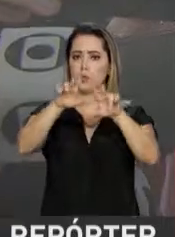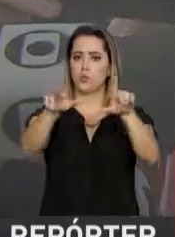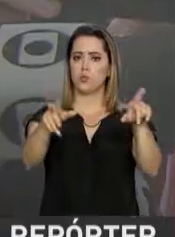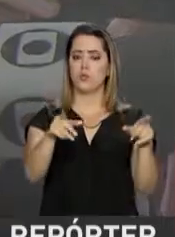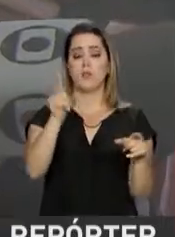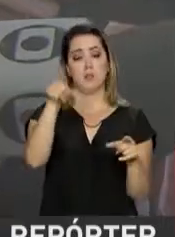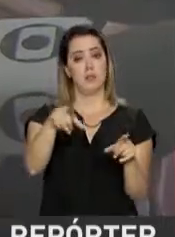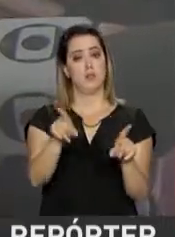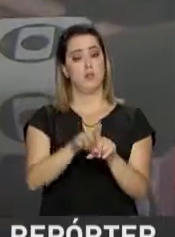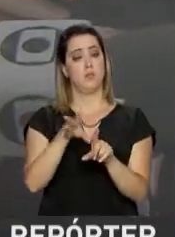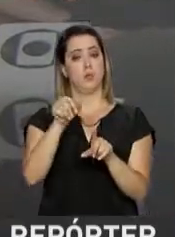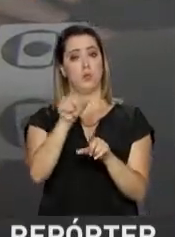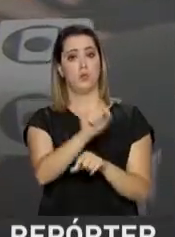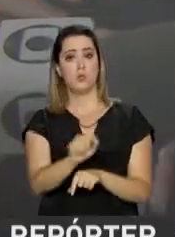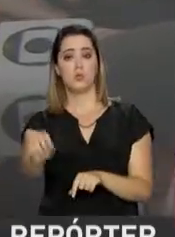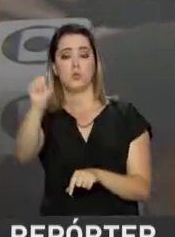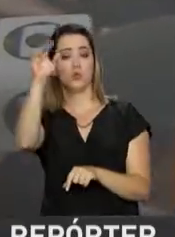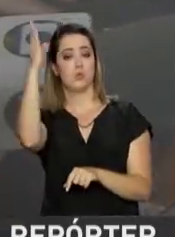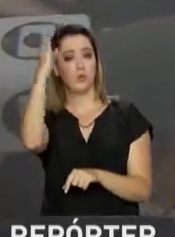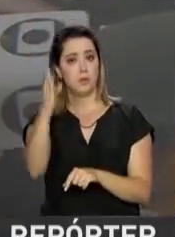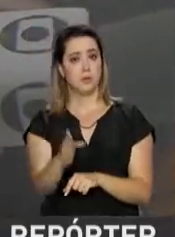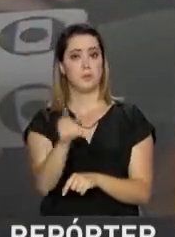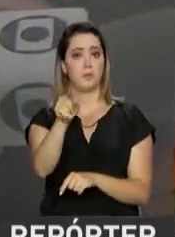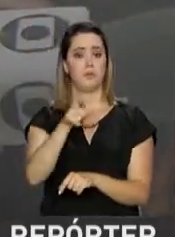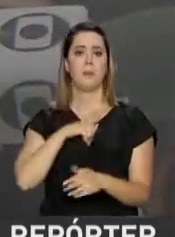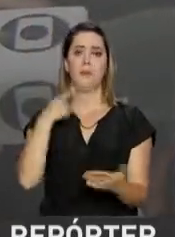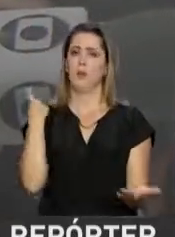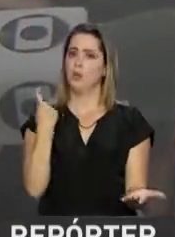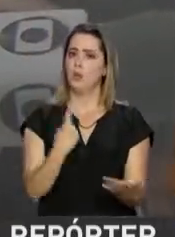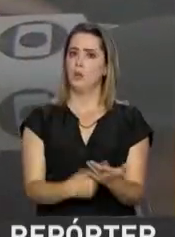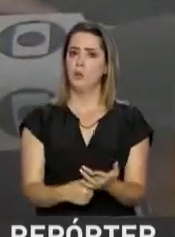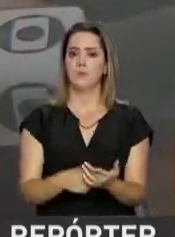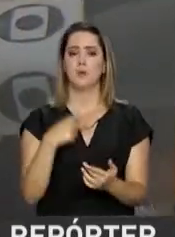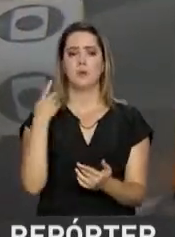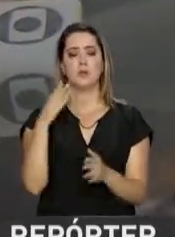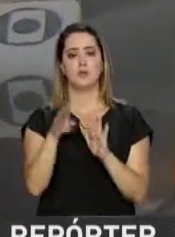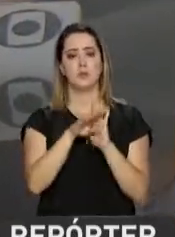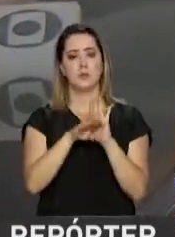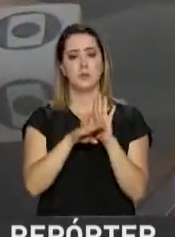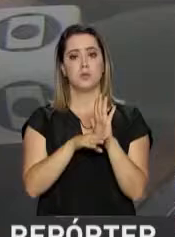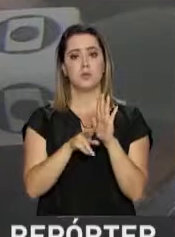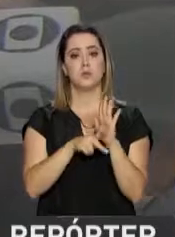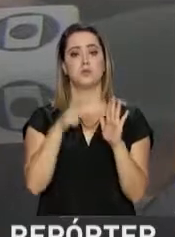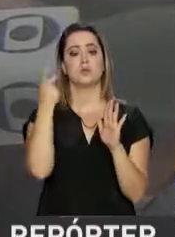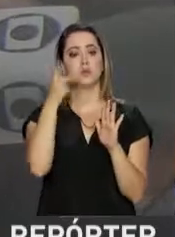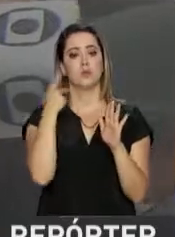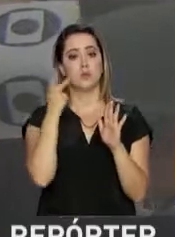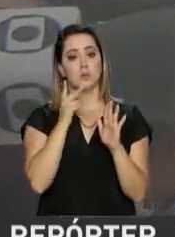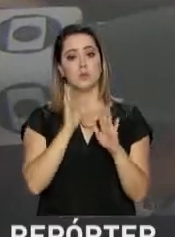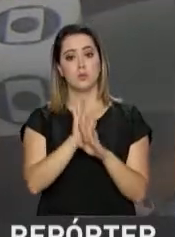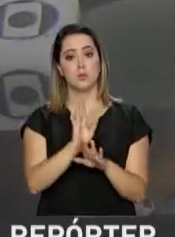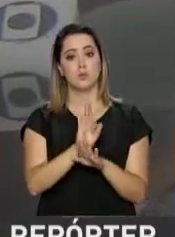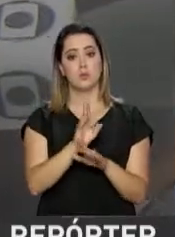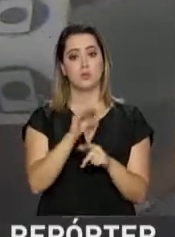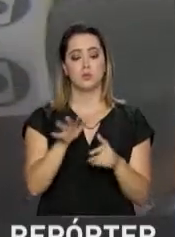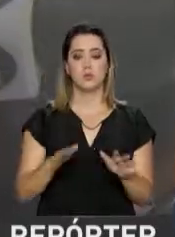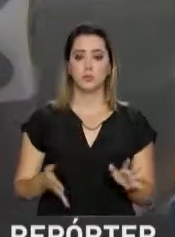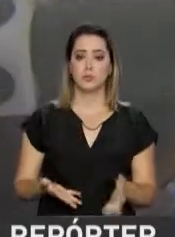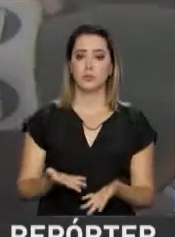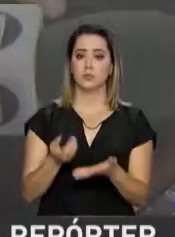do brasil então compromisso com programas montado com políticas públicas de valorização